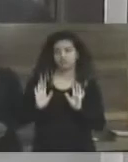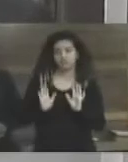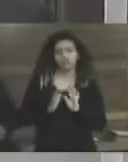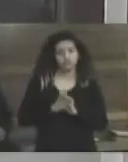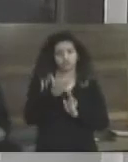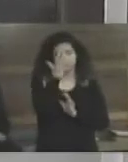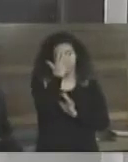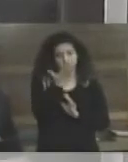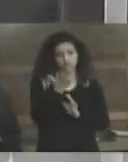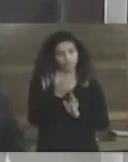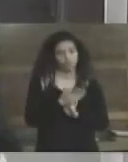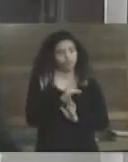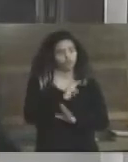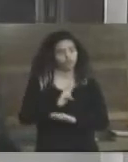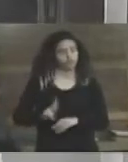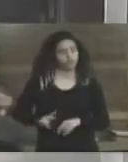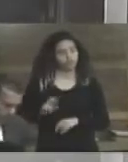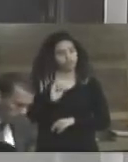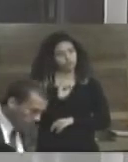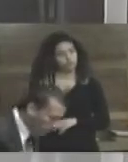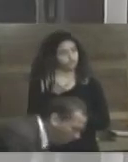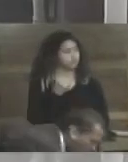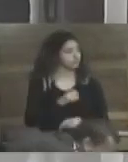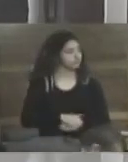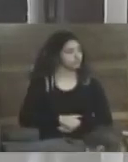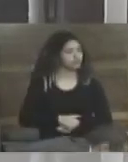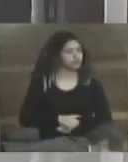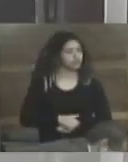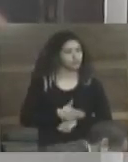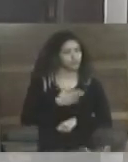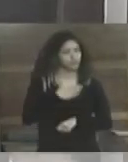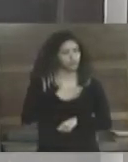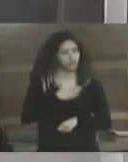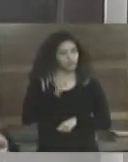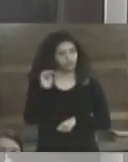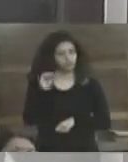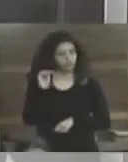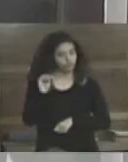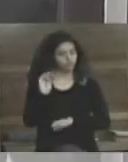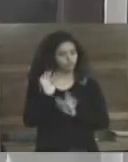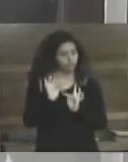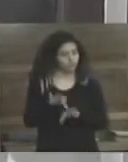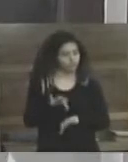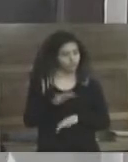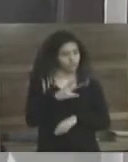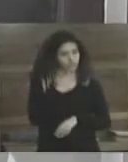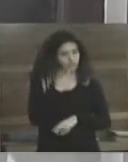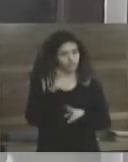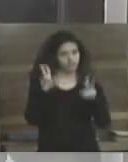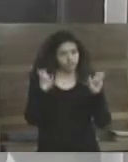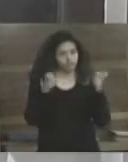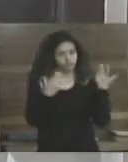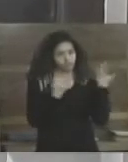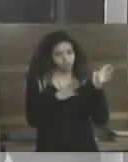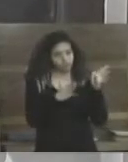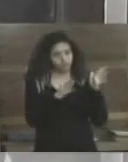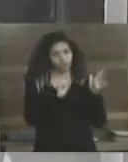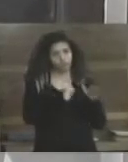É fácil. Senhor presidente, quero aproveitar aqui os meus últimos minutinhos para falar sobre a moção de